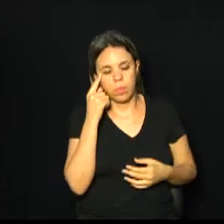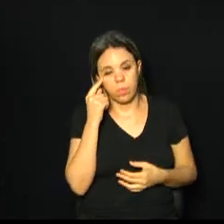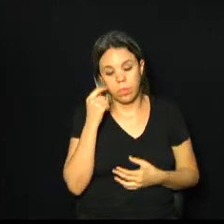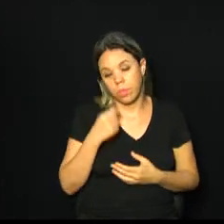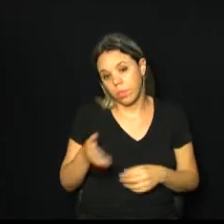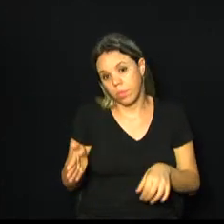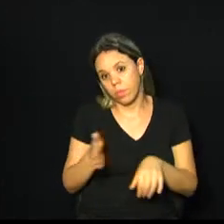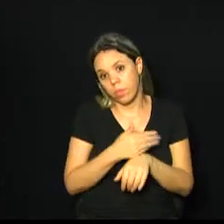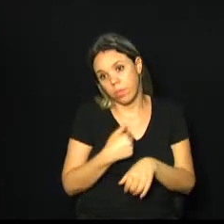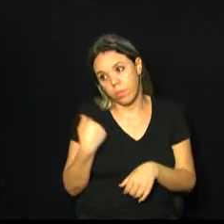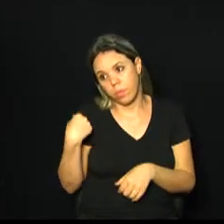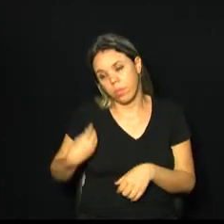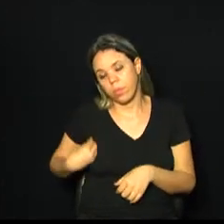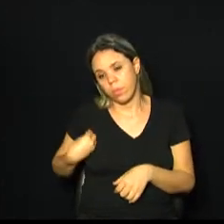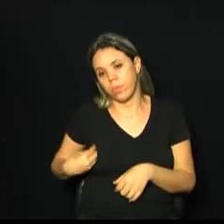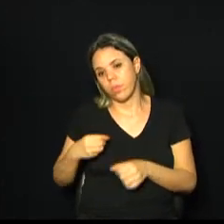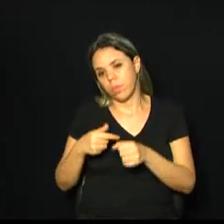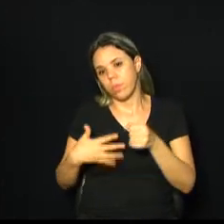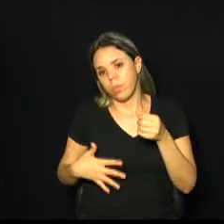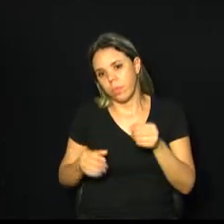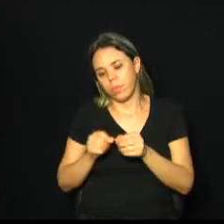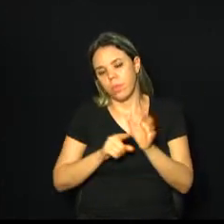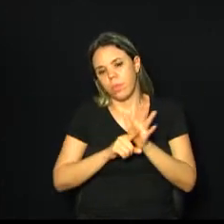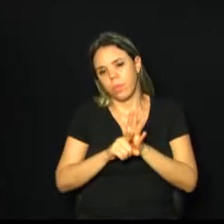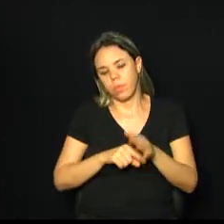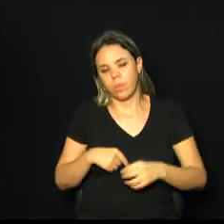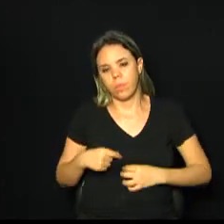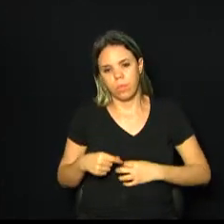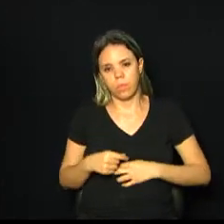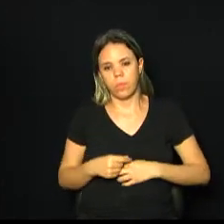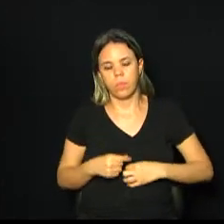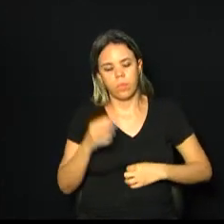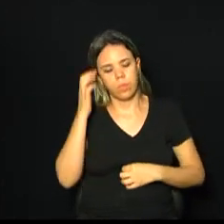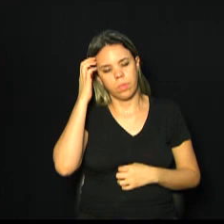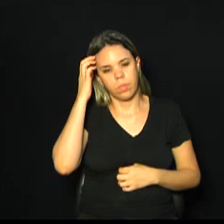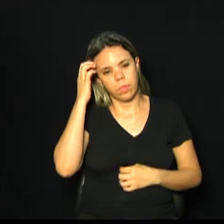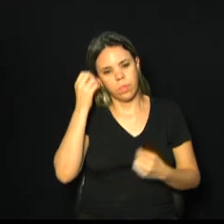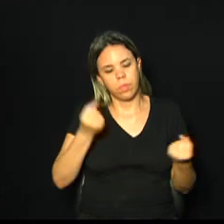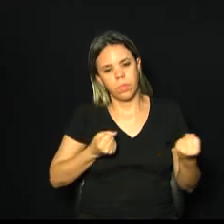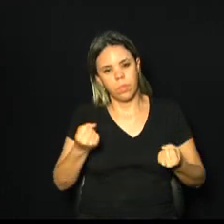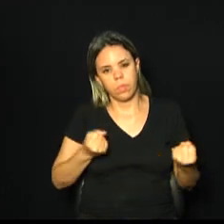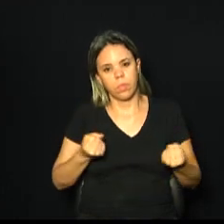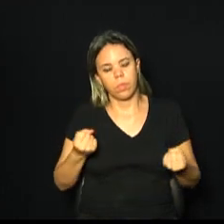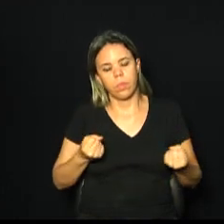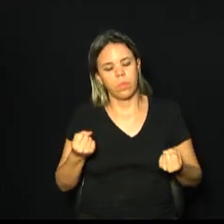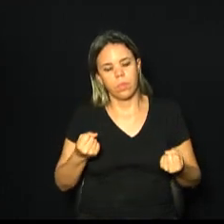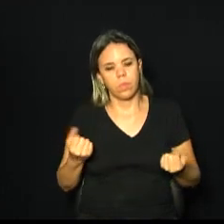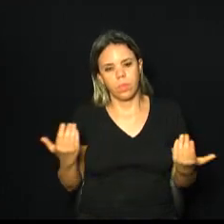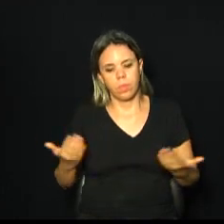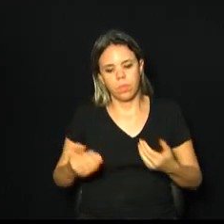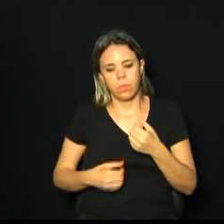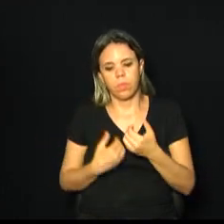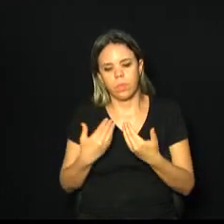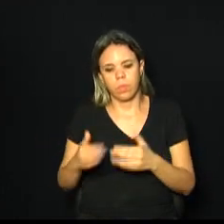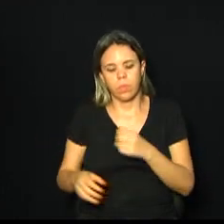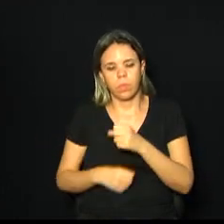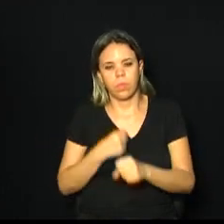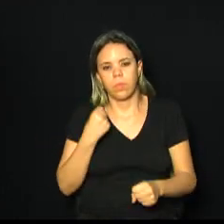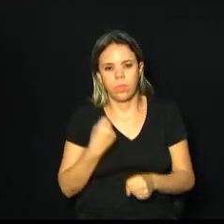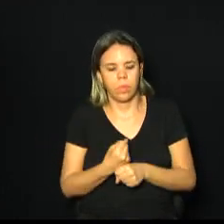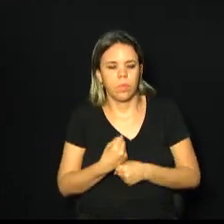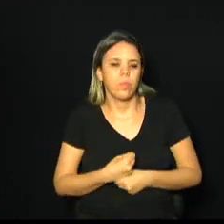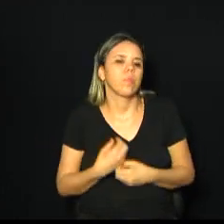antes eu estava lá no Google fazendo pesquisa sobre o carro do ano. Que carro vai ser lançado esse ano?